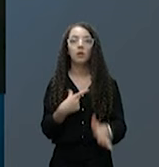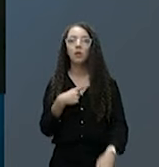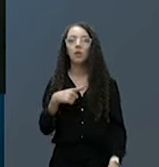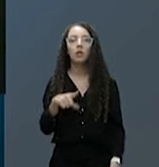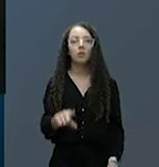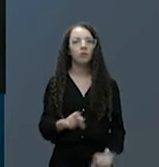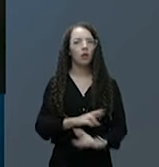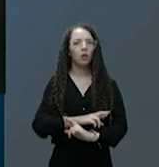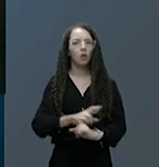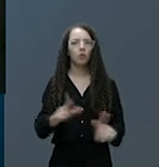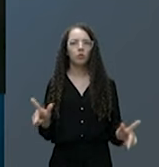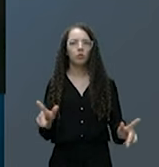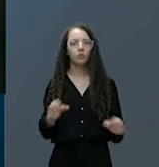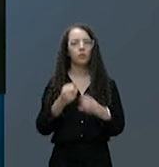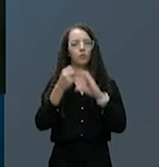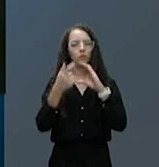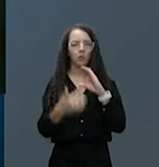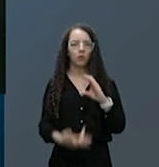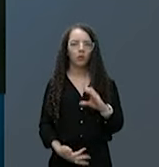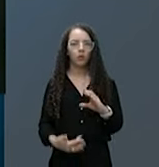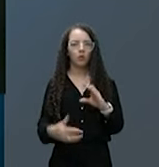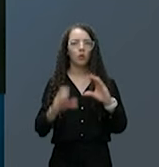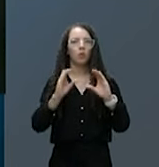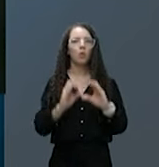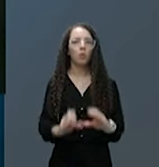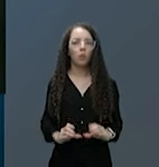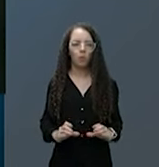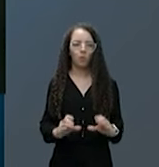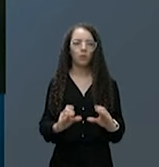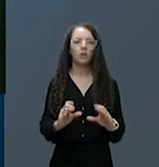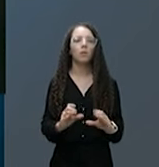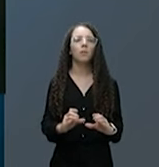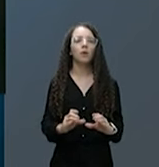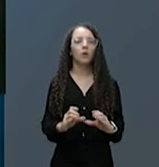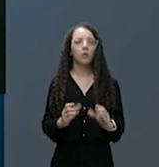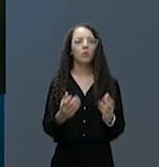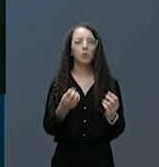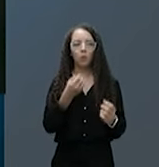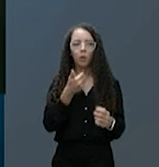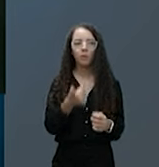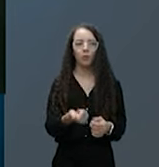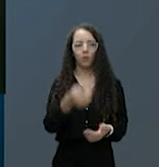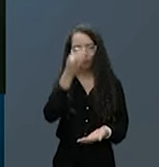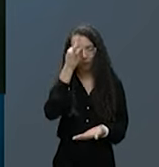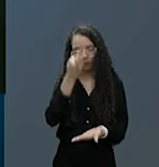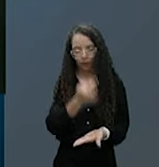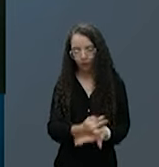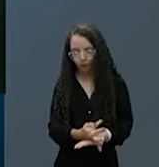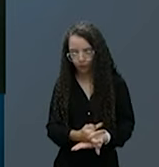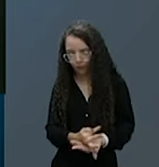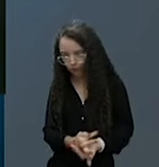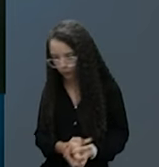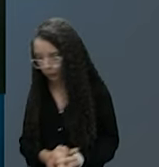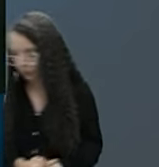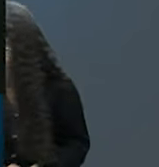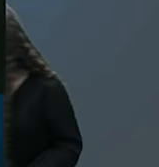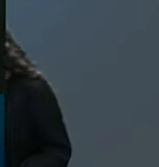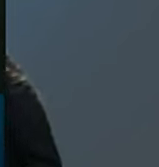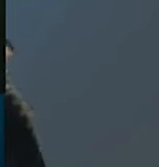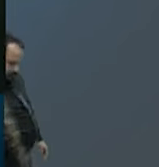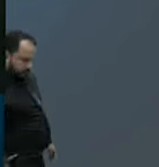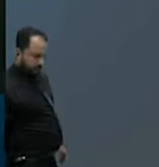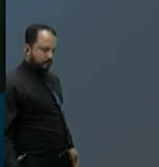caracterizado comportamento em desacordo com a boa-fé, verbi gratia, abuso de direito de recorrer, intuito protelatório,